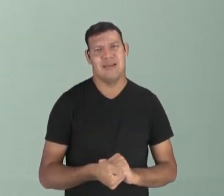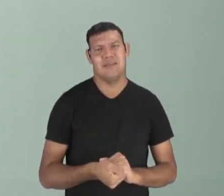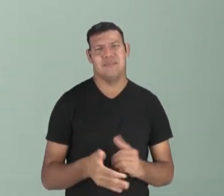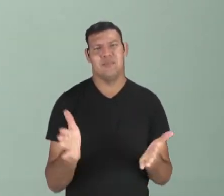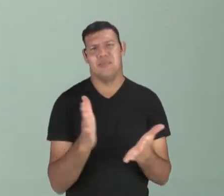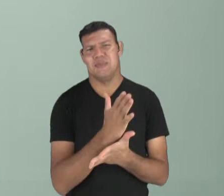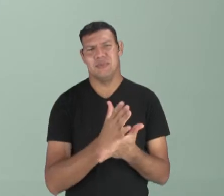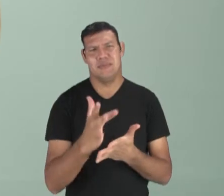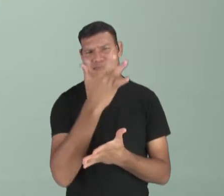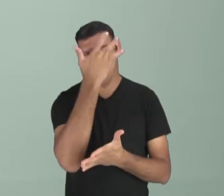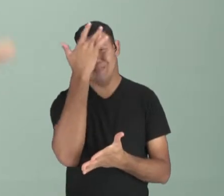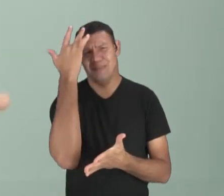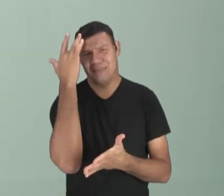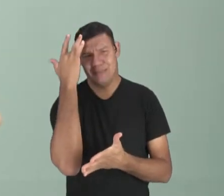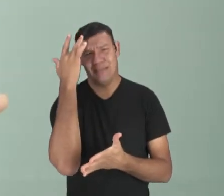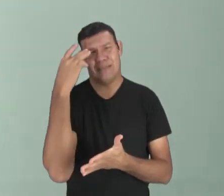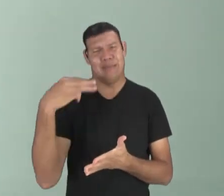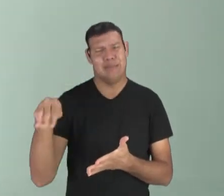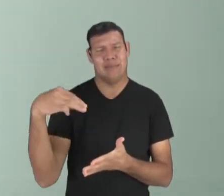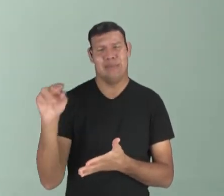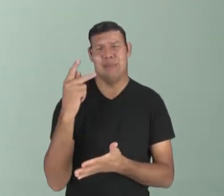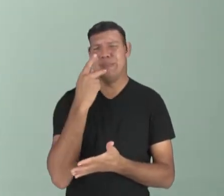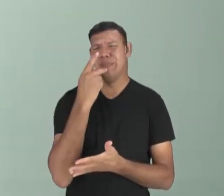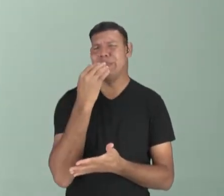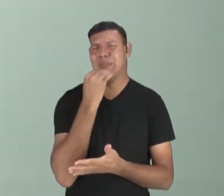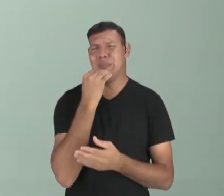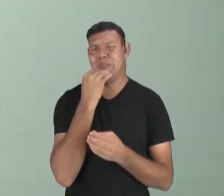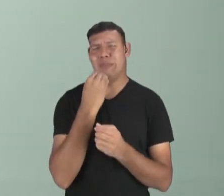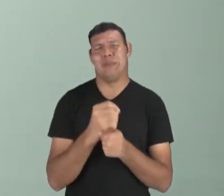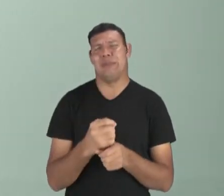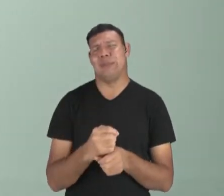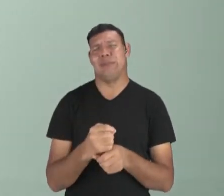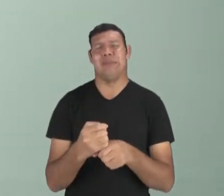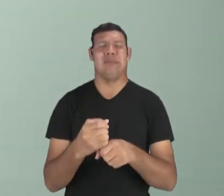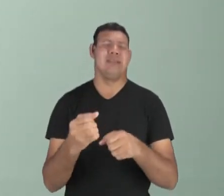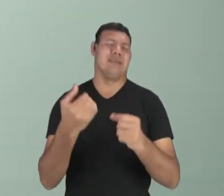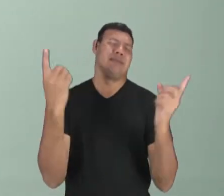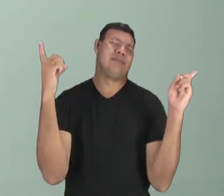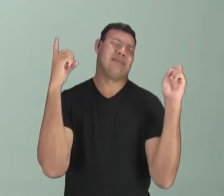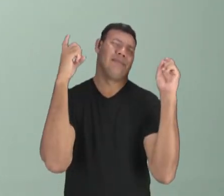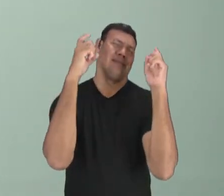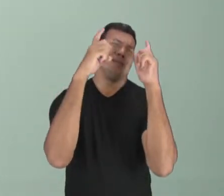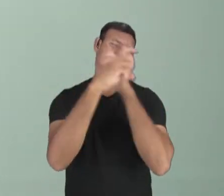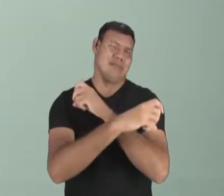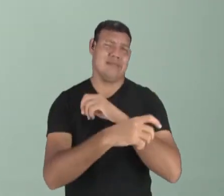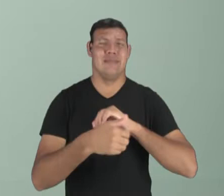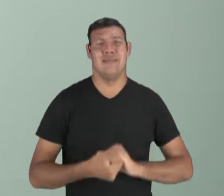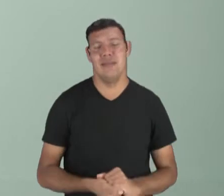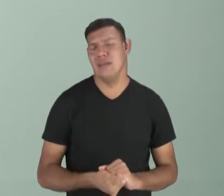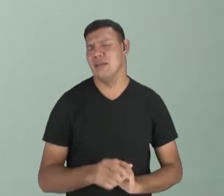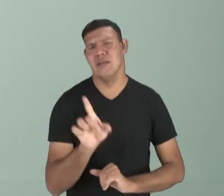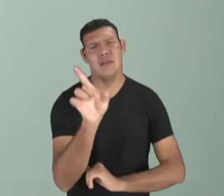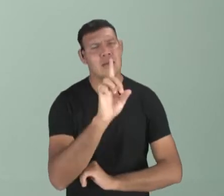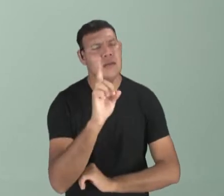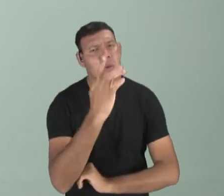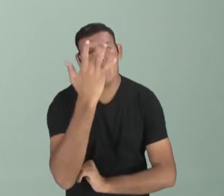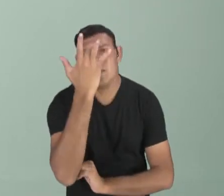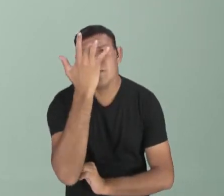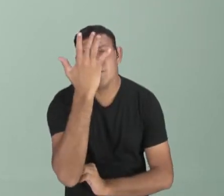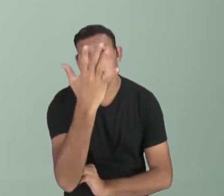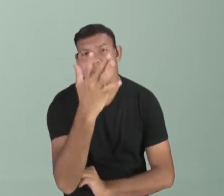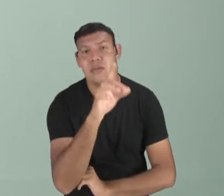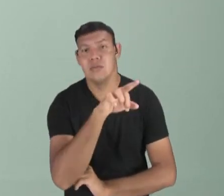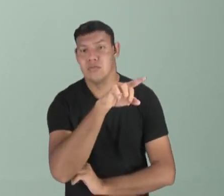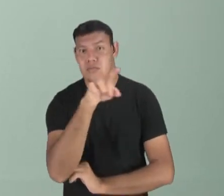que a probabilidade a matemática é uma coisa muito intensa muito difícil não fazer uma coisa fácil